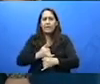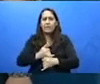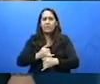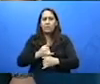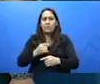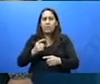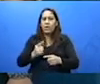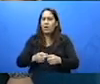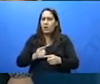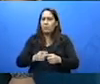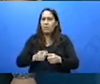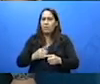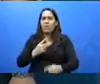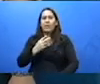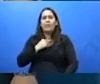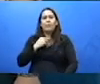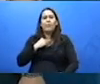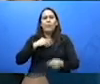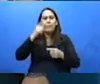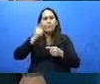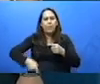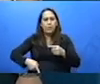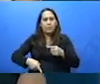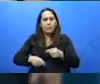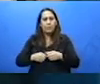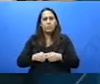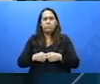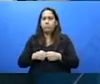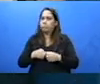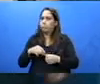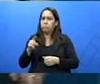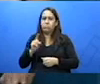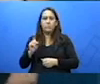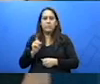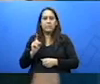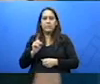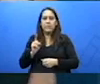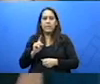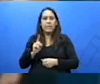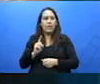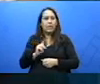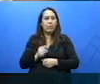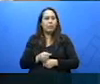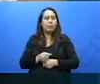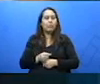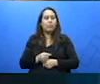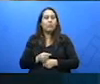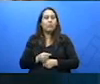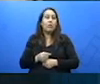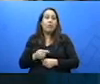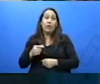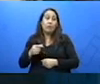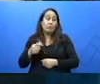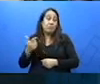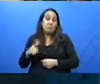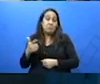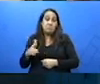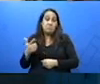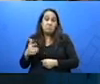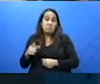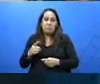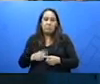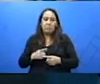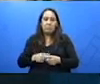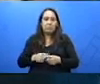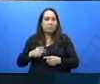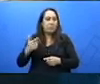a mãe dela cortou a internet porque ela fez muita bagunça? Não, não era por causa disso, não. Era porque não existia internet